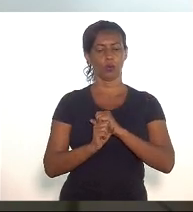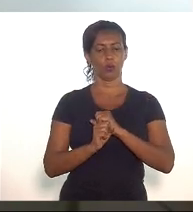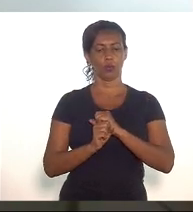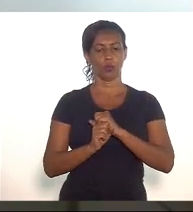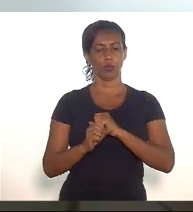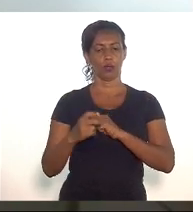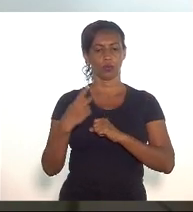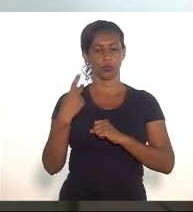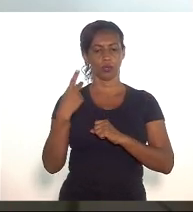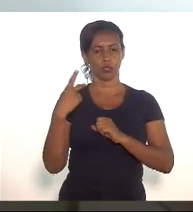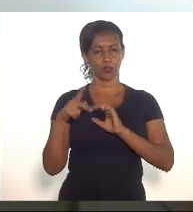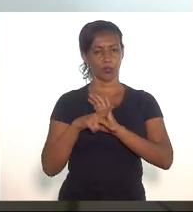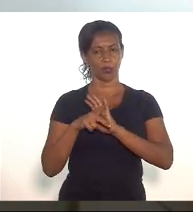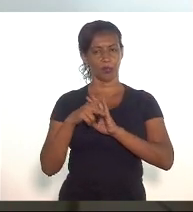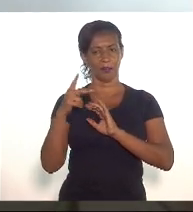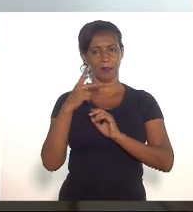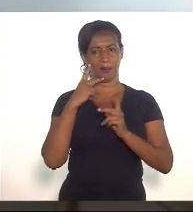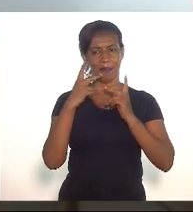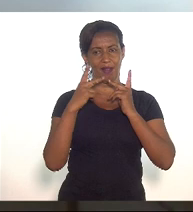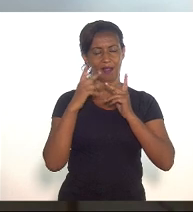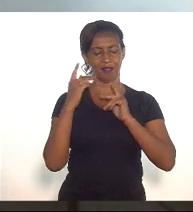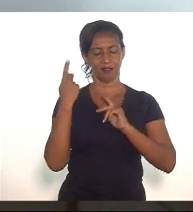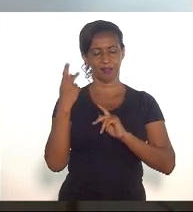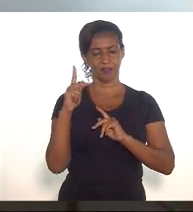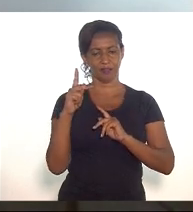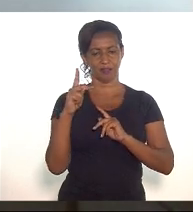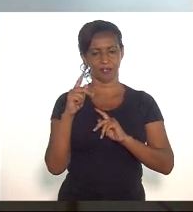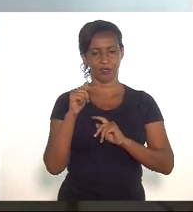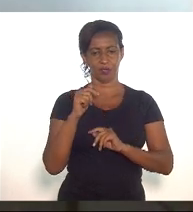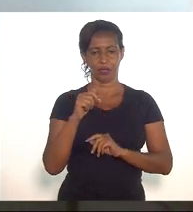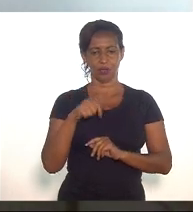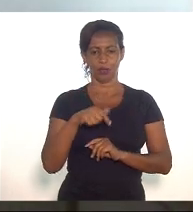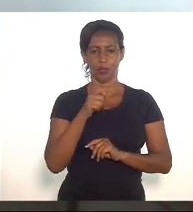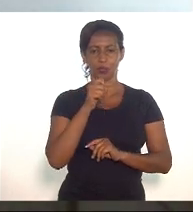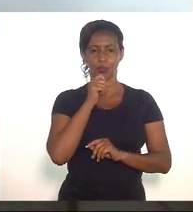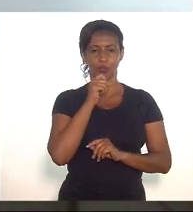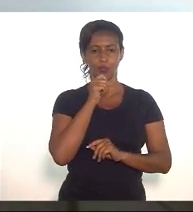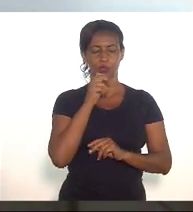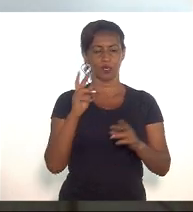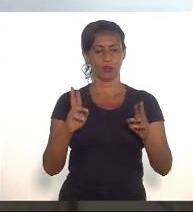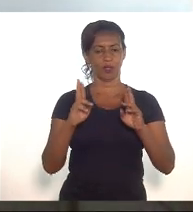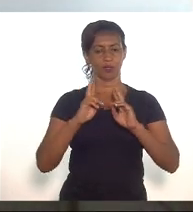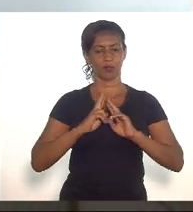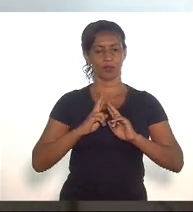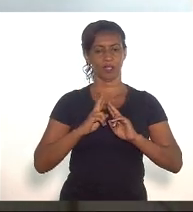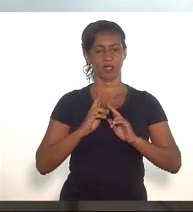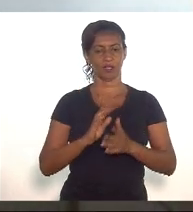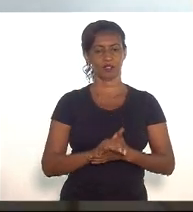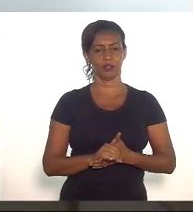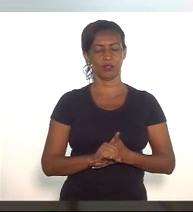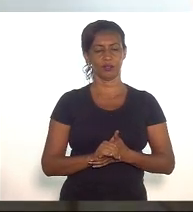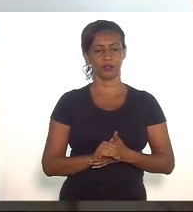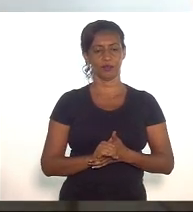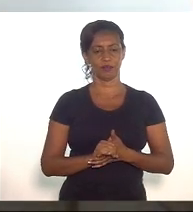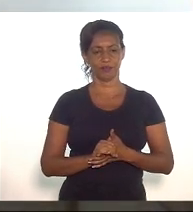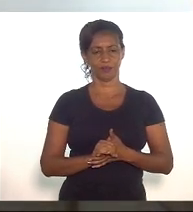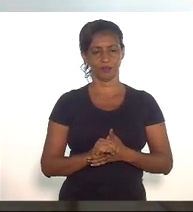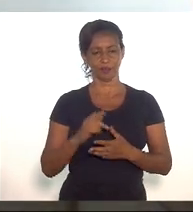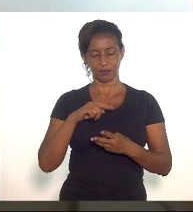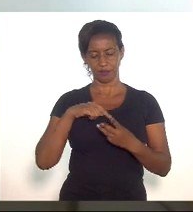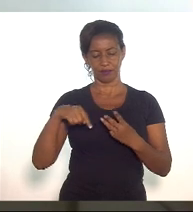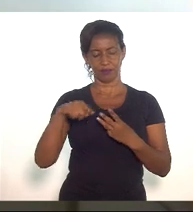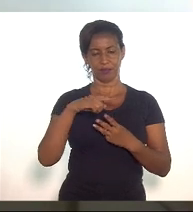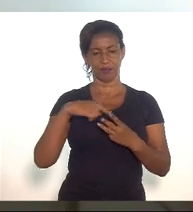as suas próprias palavras, nós não teremos aquele resultado daquela trinca que o